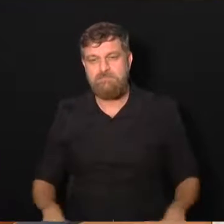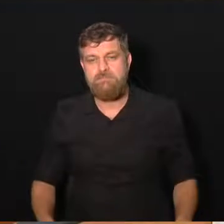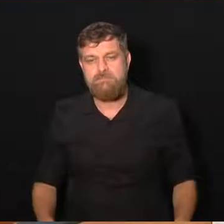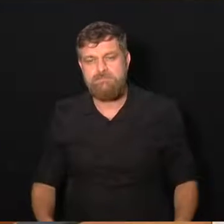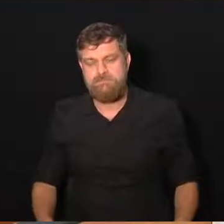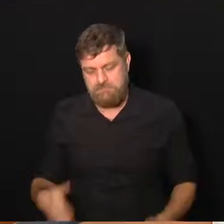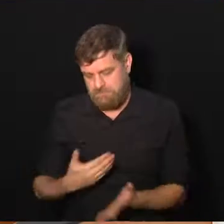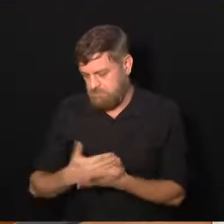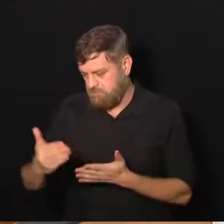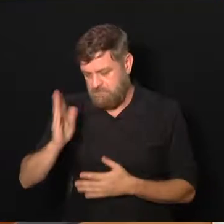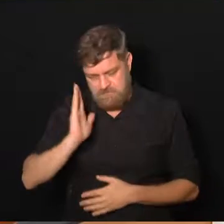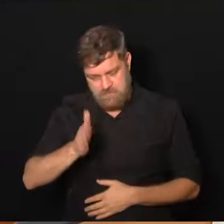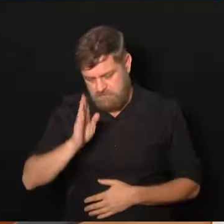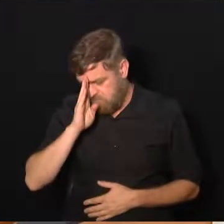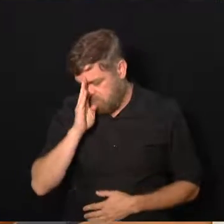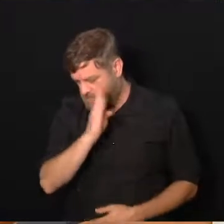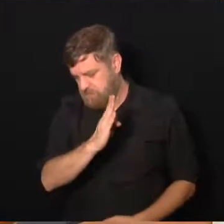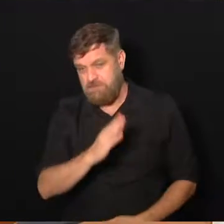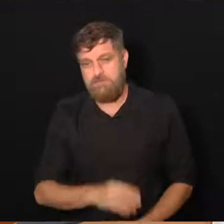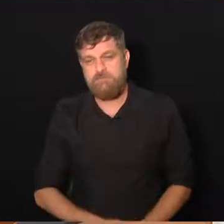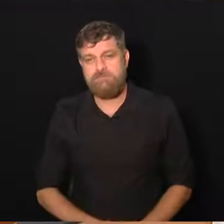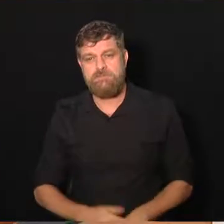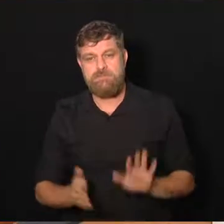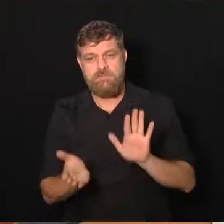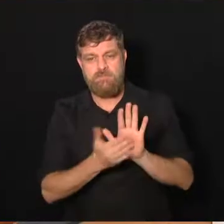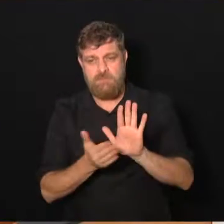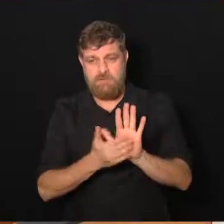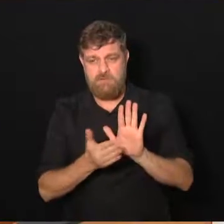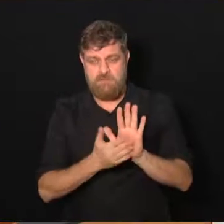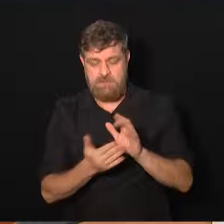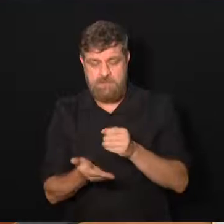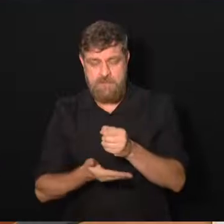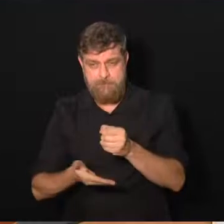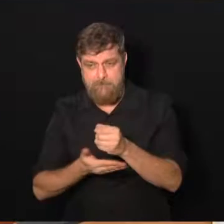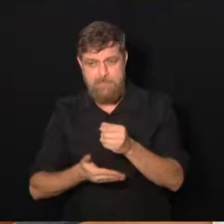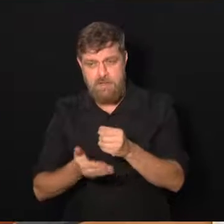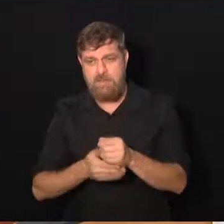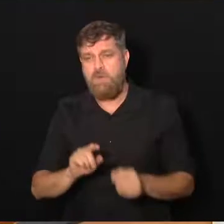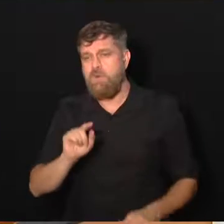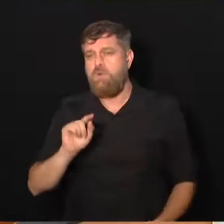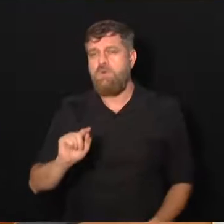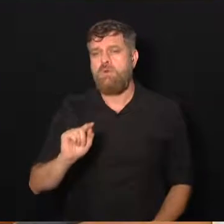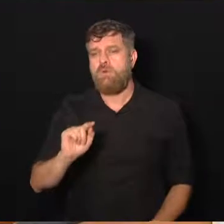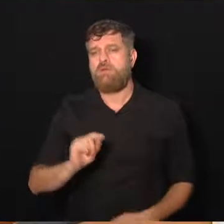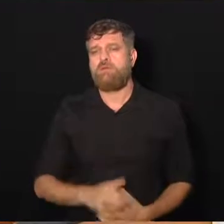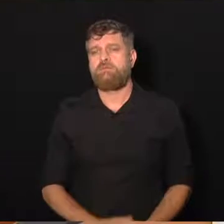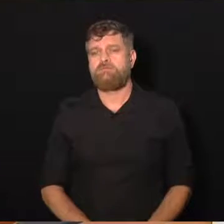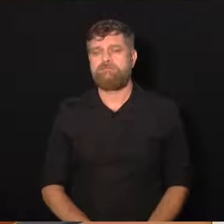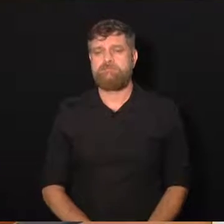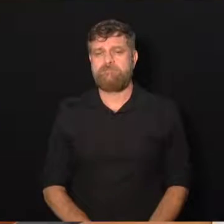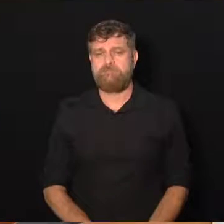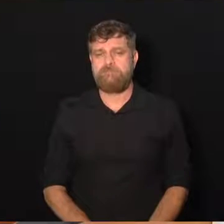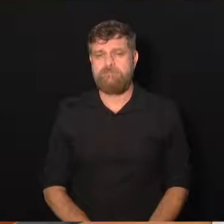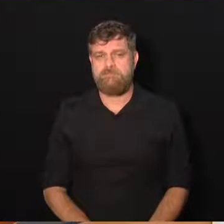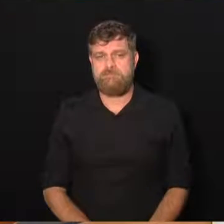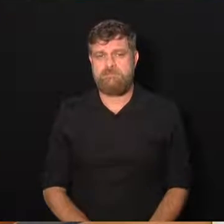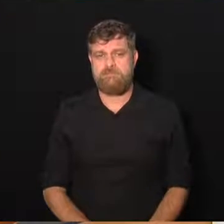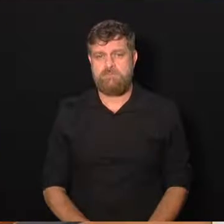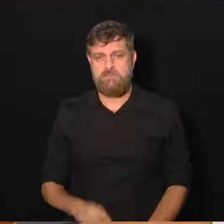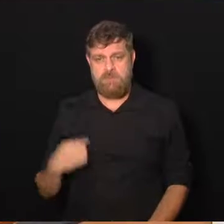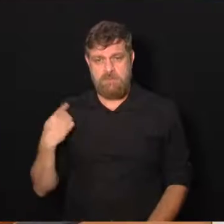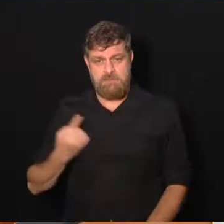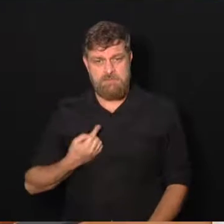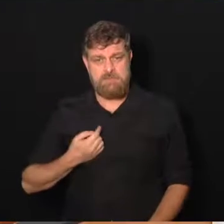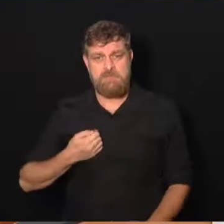Então, uma proposta inicial que eu faço é o seguinte, que a gente passe a exigir